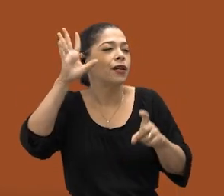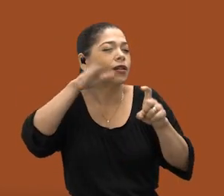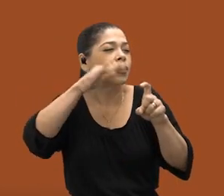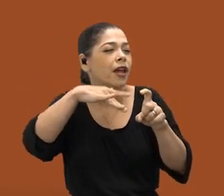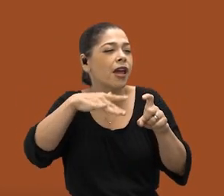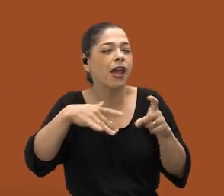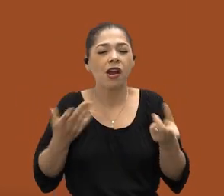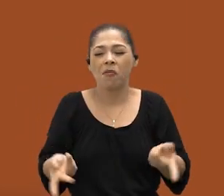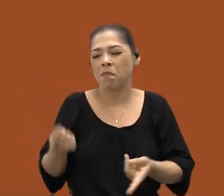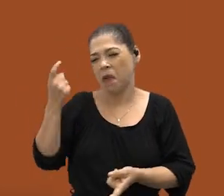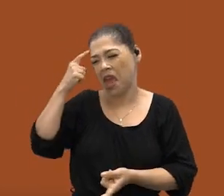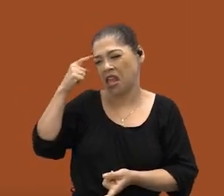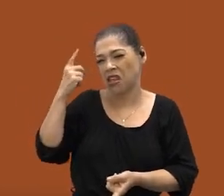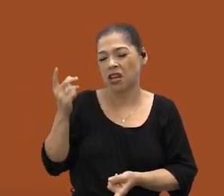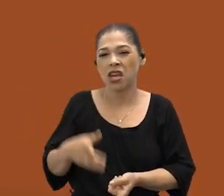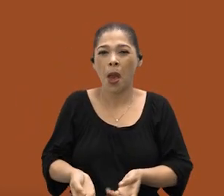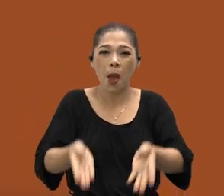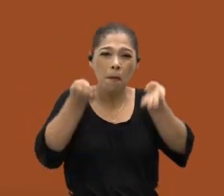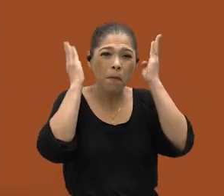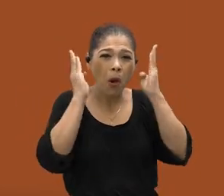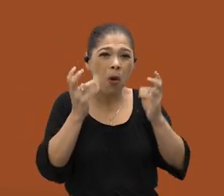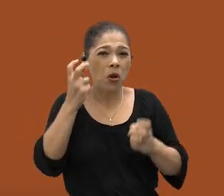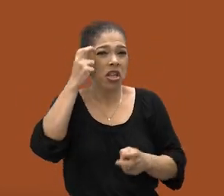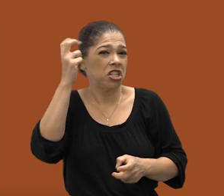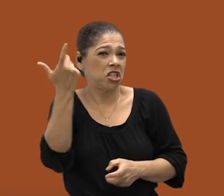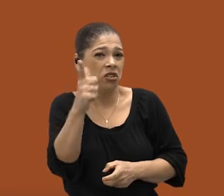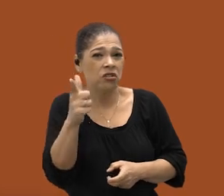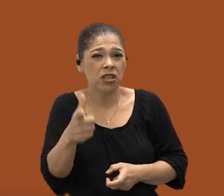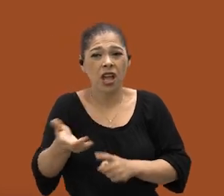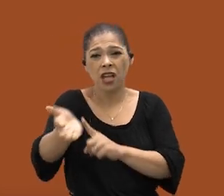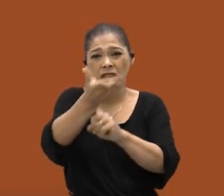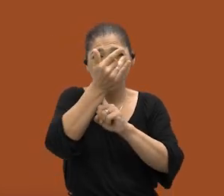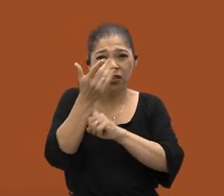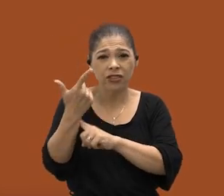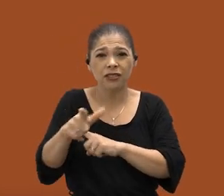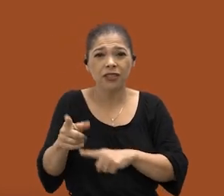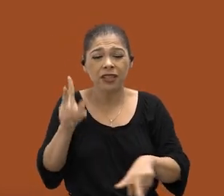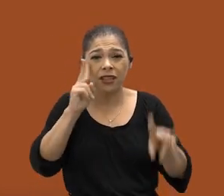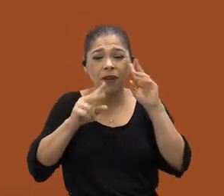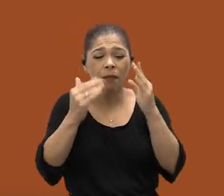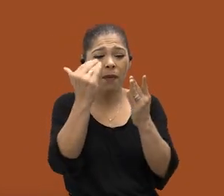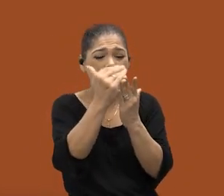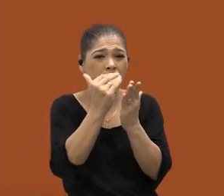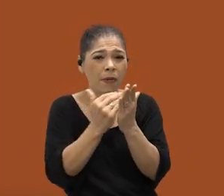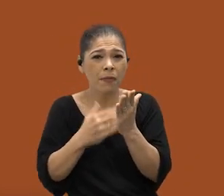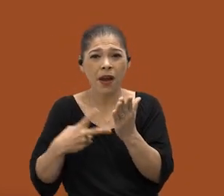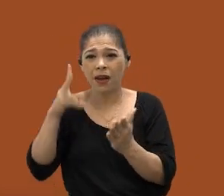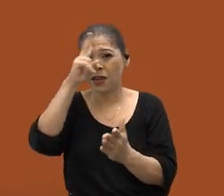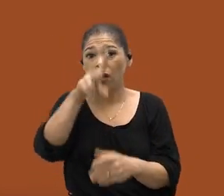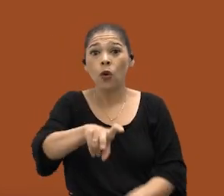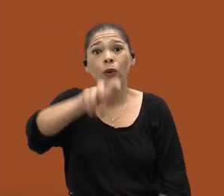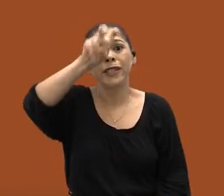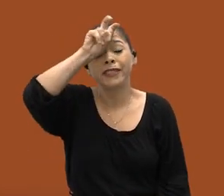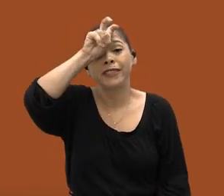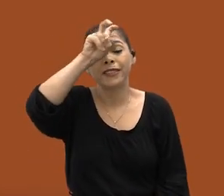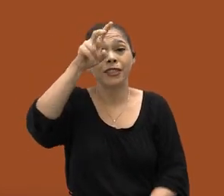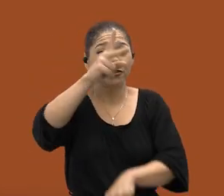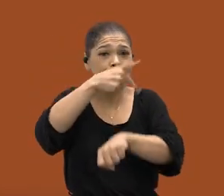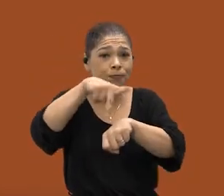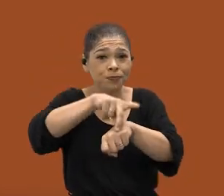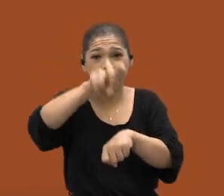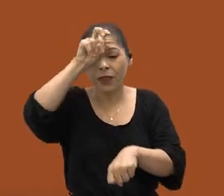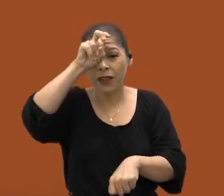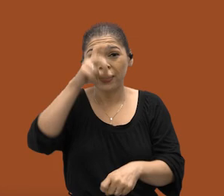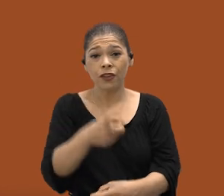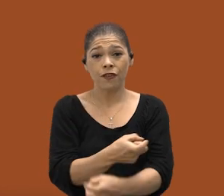mito do negro pouco inteligente pouco desenvolvido sem tecnologia e a gente tem que fazer aquelas fontes do Egito o